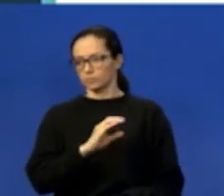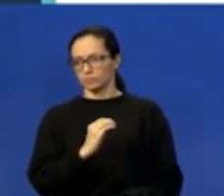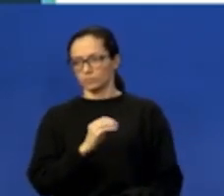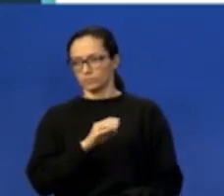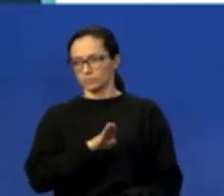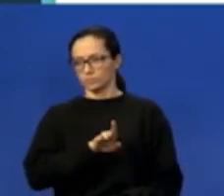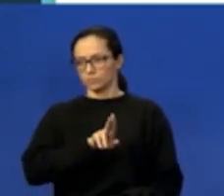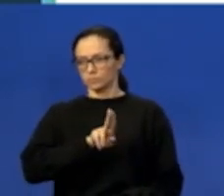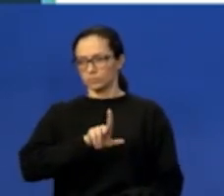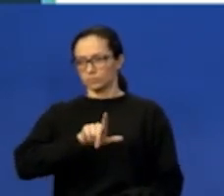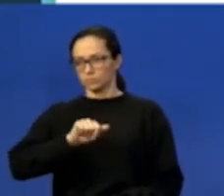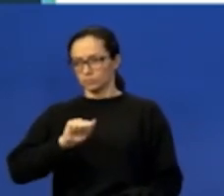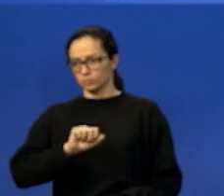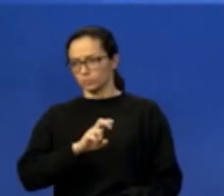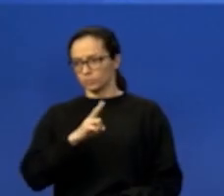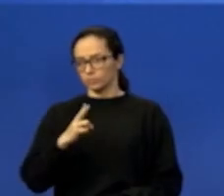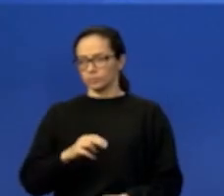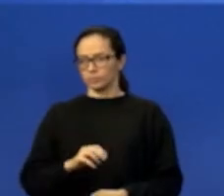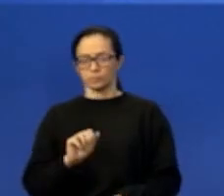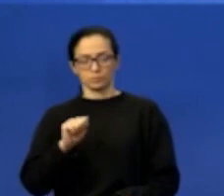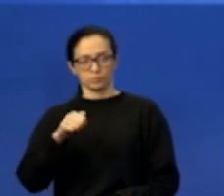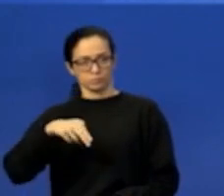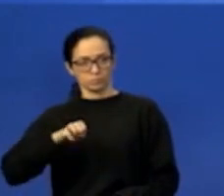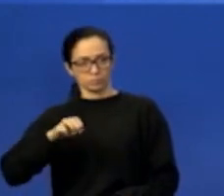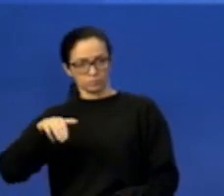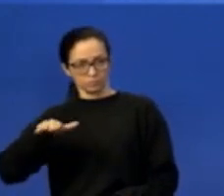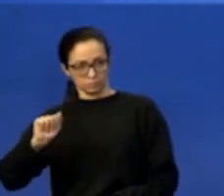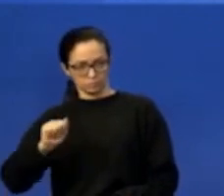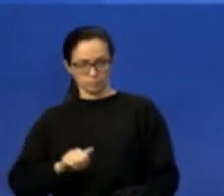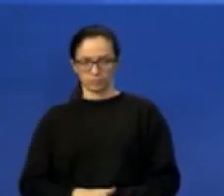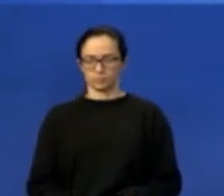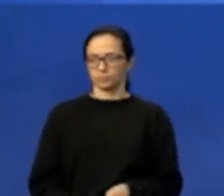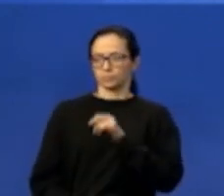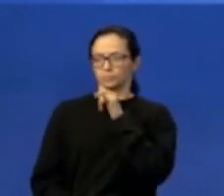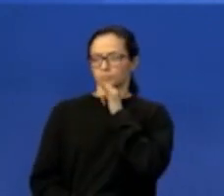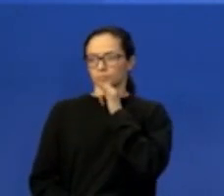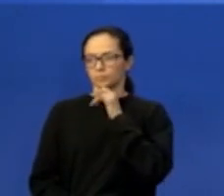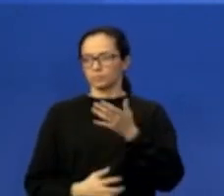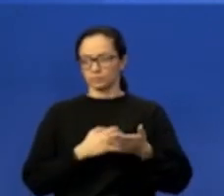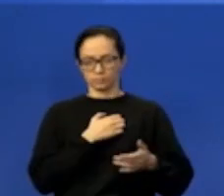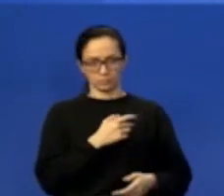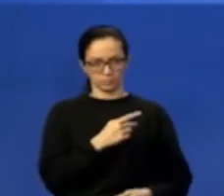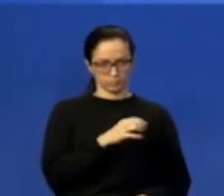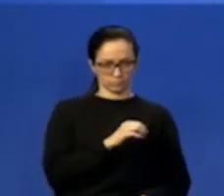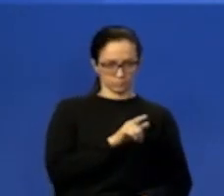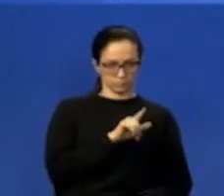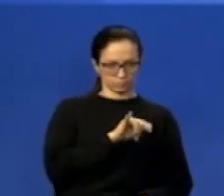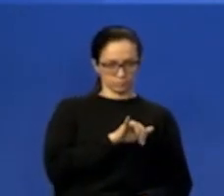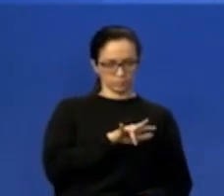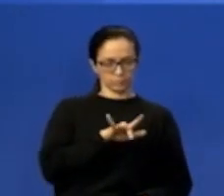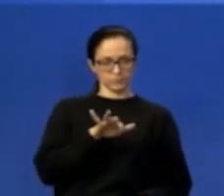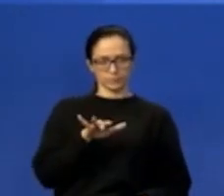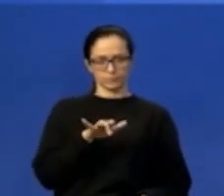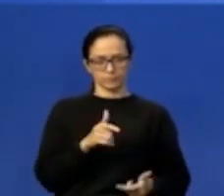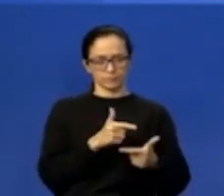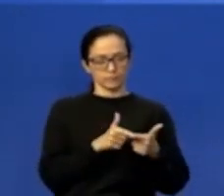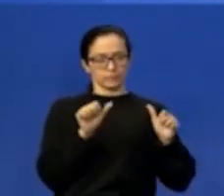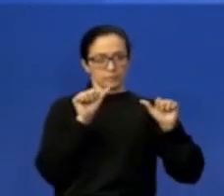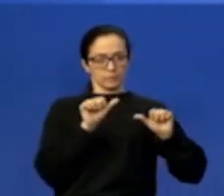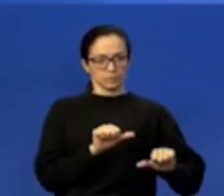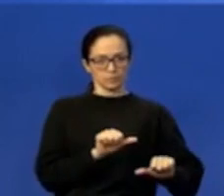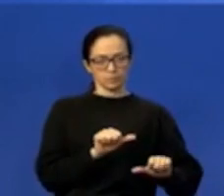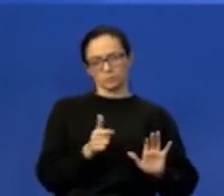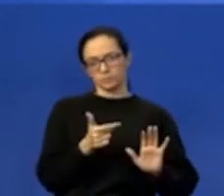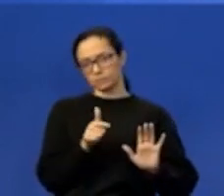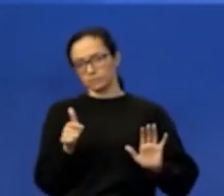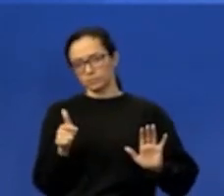que está relacionada à anemia. A poliglobulia, ela não necessariamente ela tem um comprometimento clínico ou hemodinâmico significativo. O